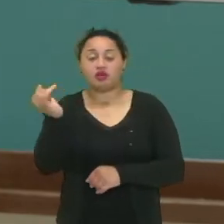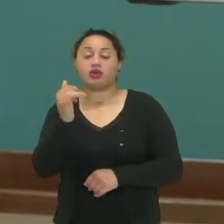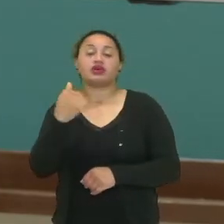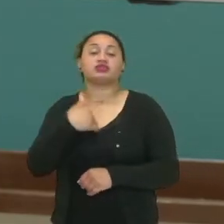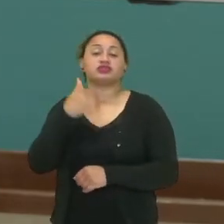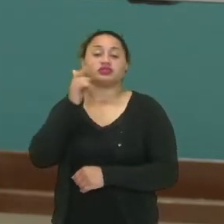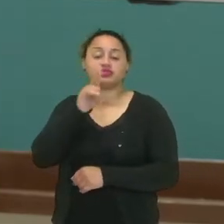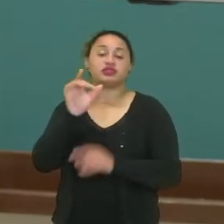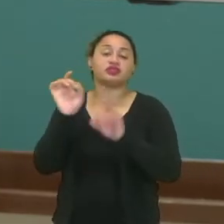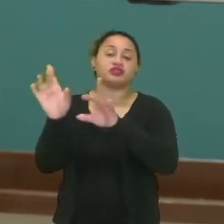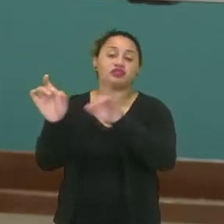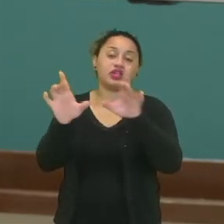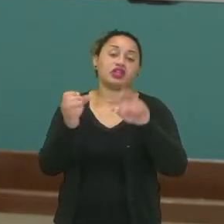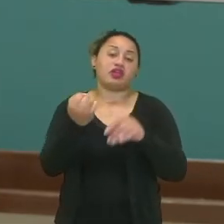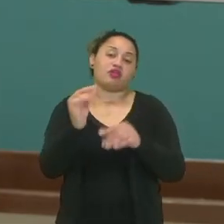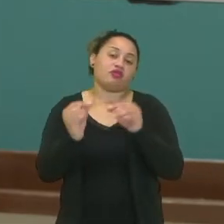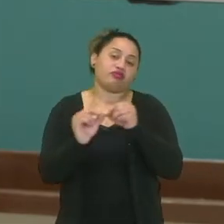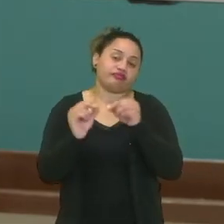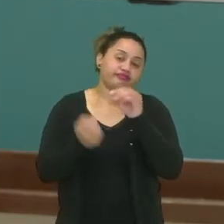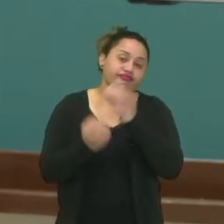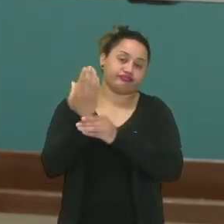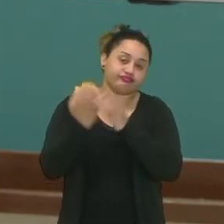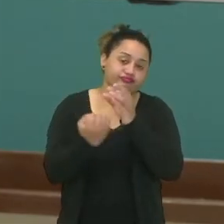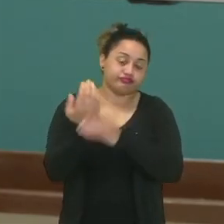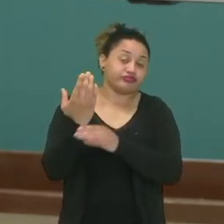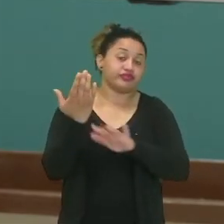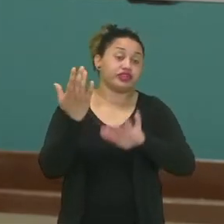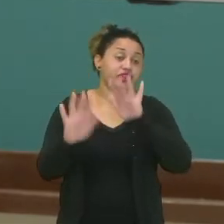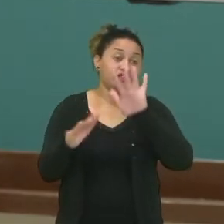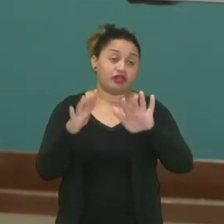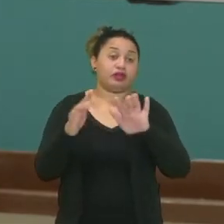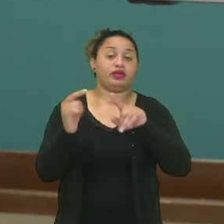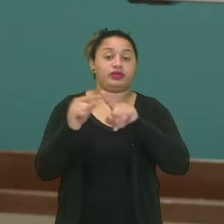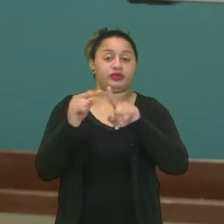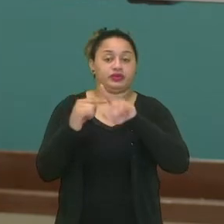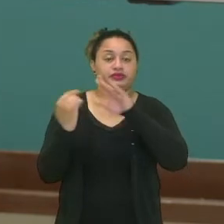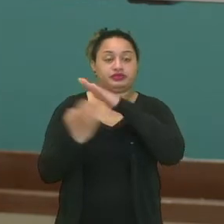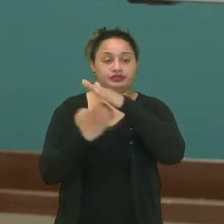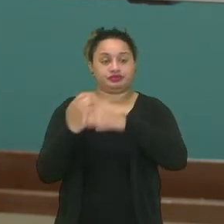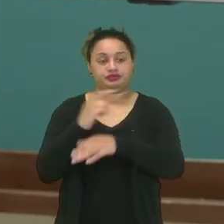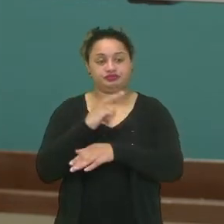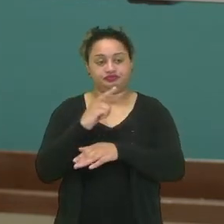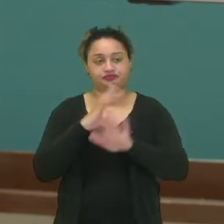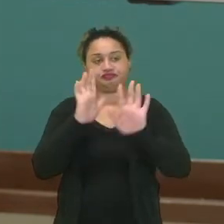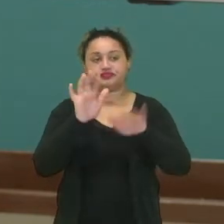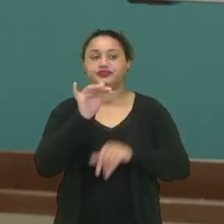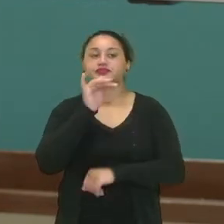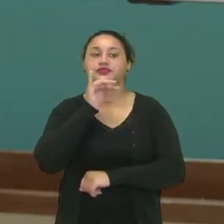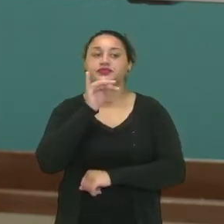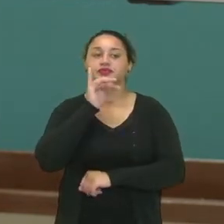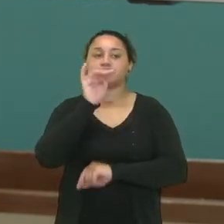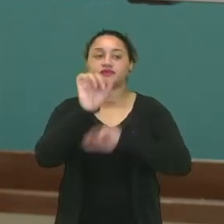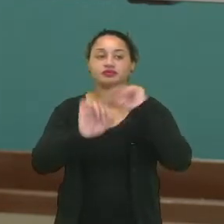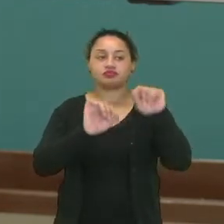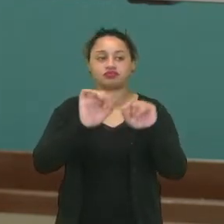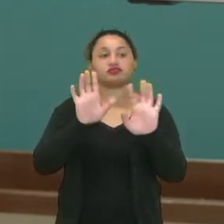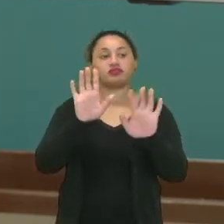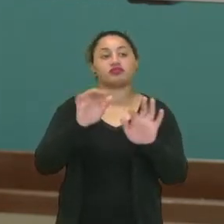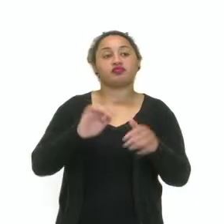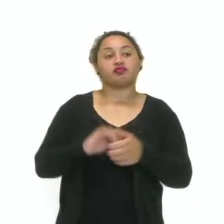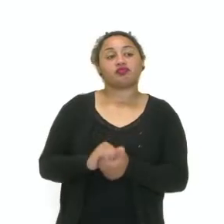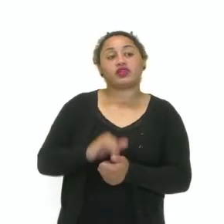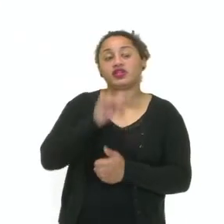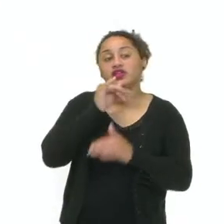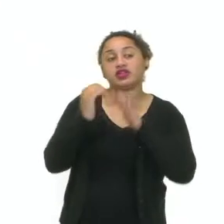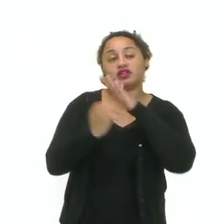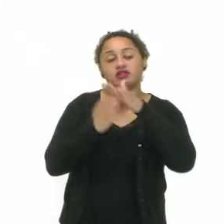vamos vender ou fabricar. No caso, depende do modelo de negócio que nós temos. Vamos pegar um exemplo aqui. Vamos supor que uma